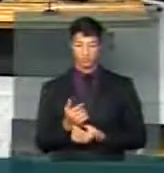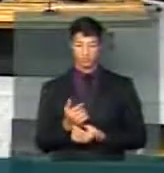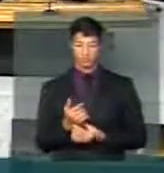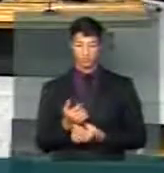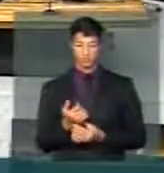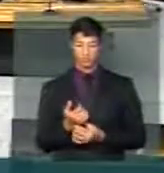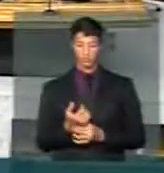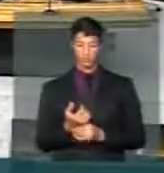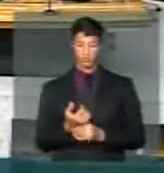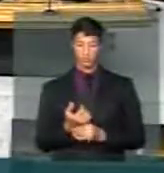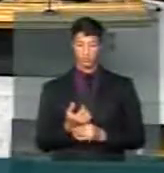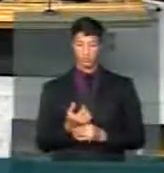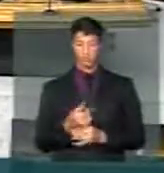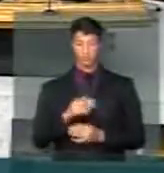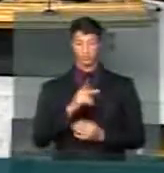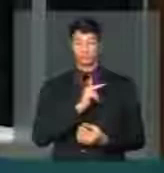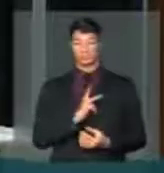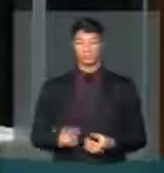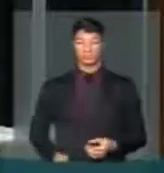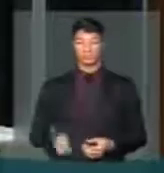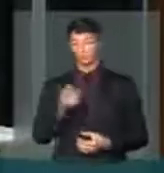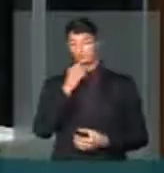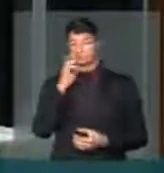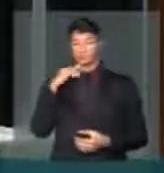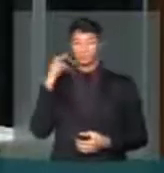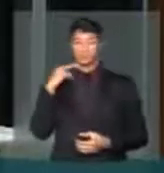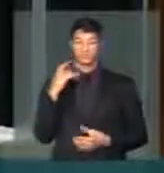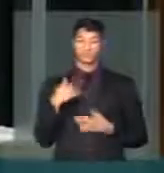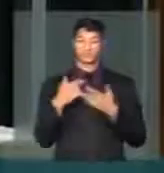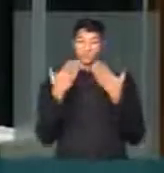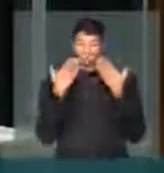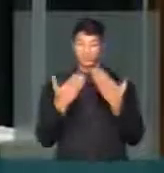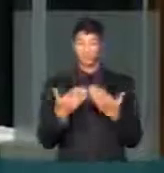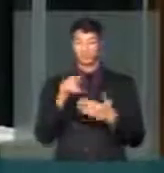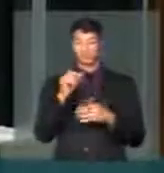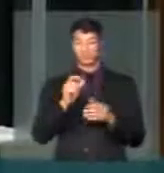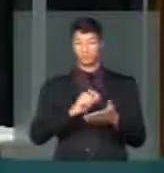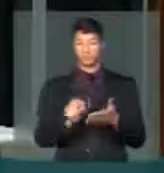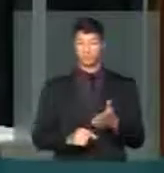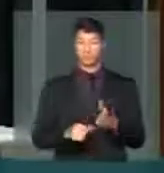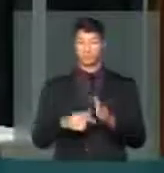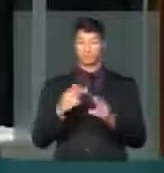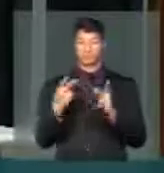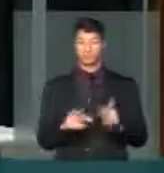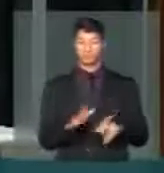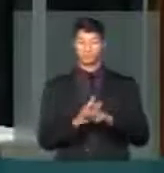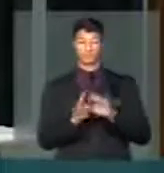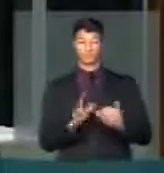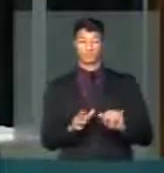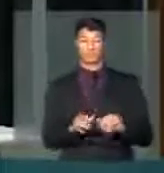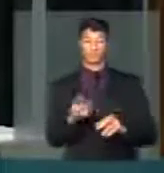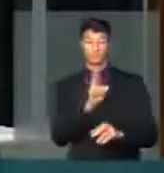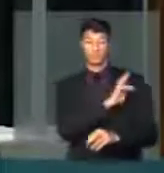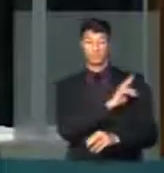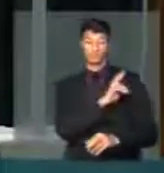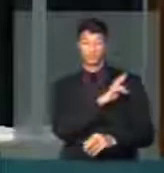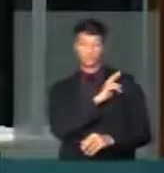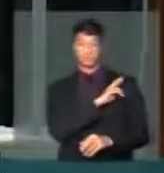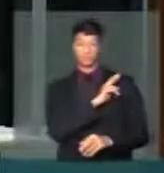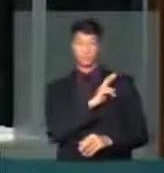e senhores deputados, foi apresentado, assinado o anteprojeto de lei de